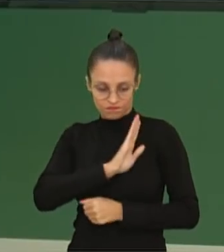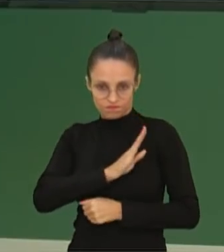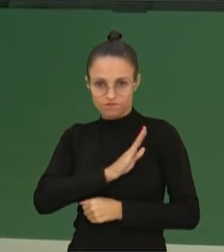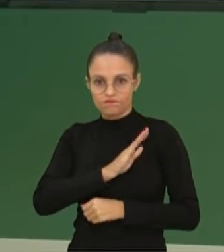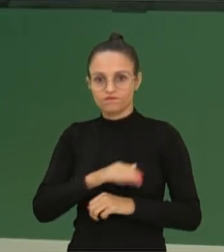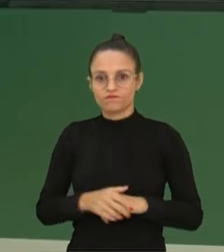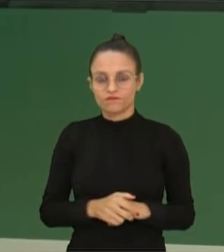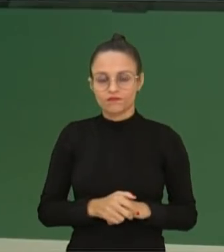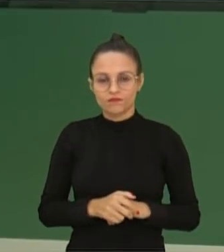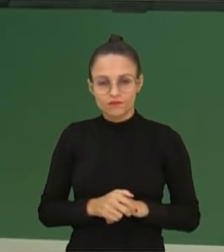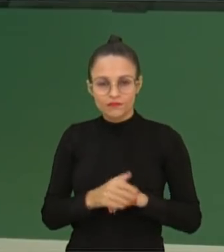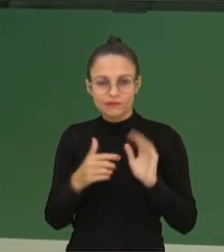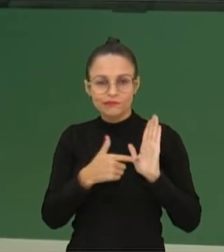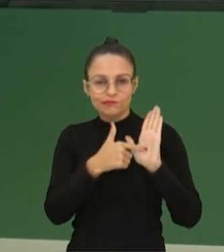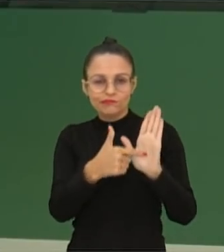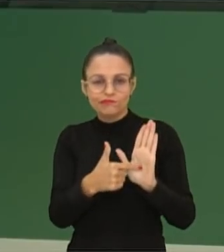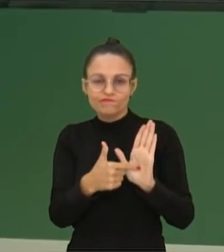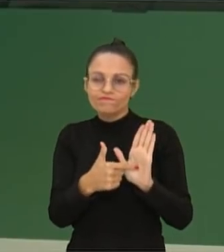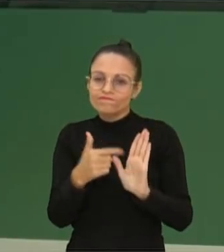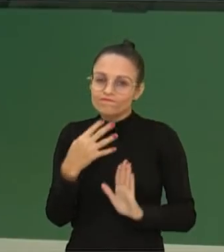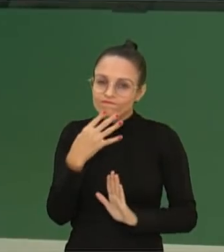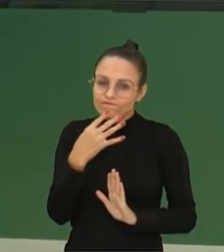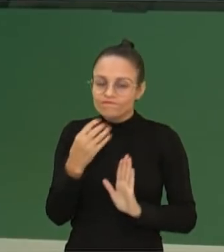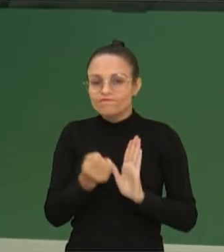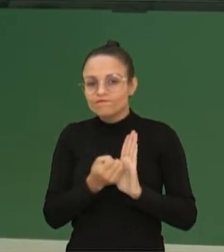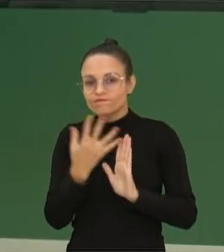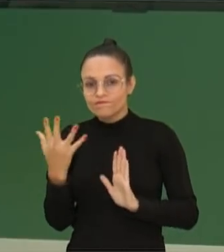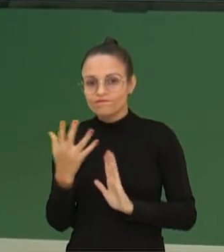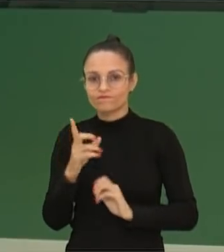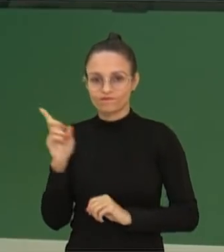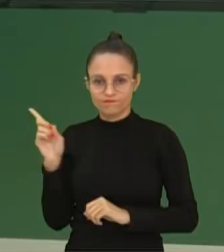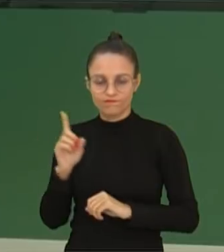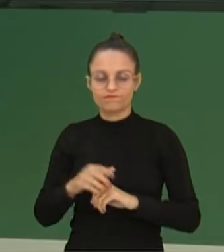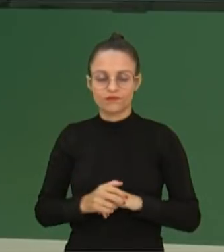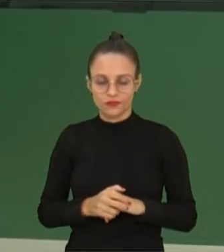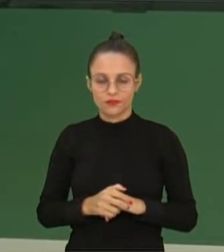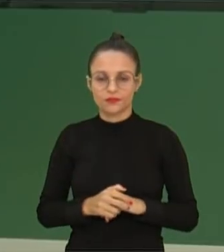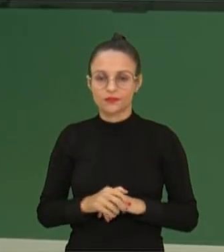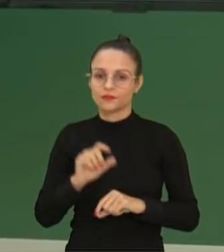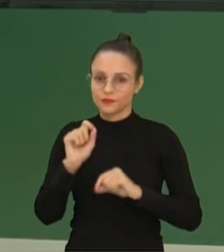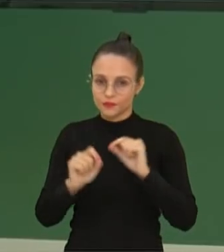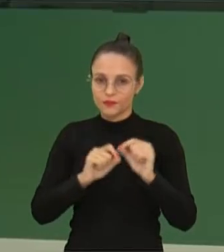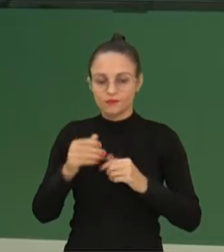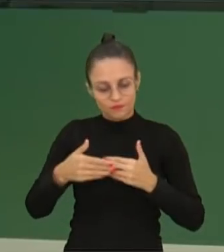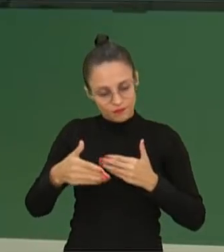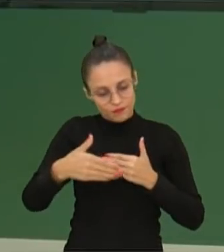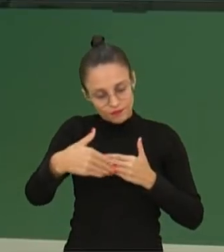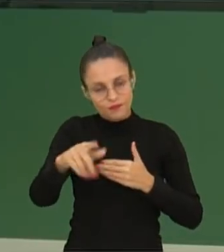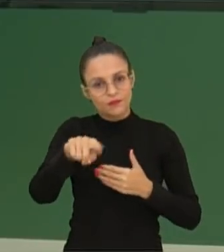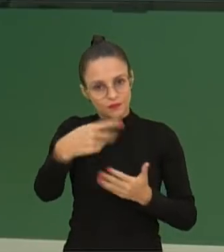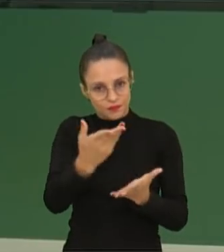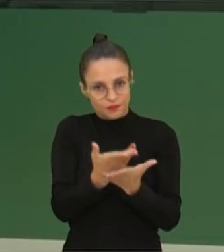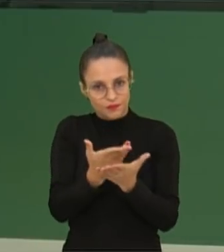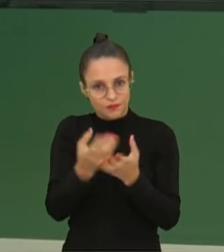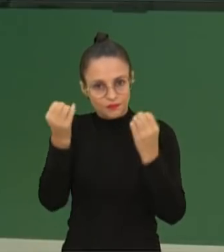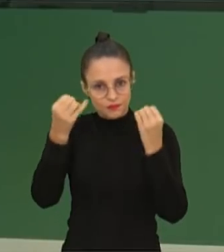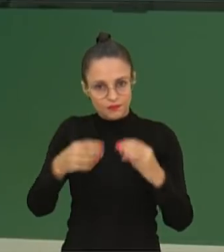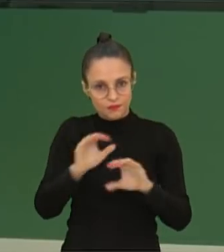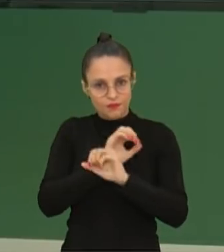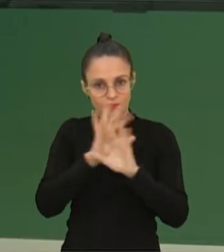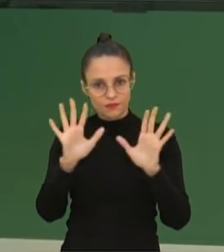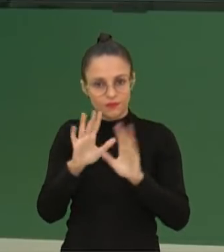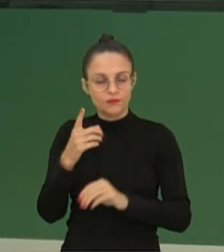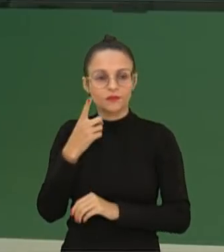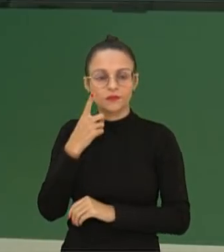coração, tá? Aqui só pra gente conhecer alguns desses vasos sanguíneos que nós vamos falar aí nas próximas aulas, tá?